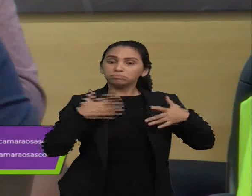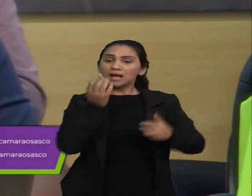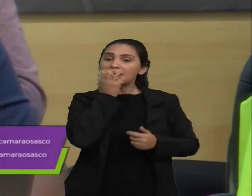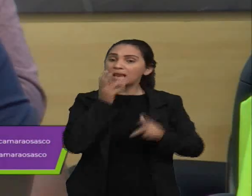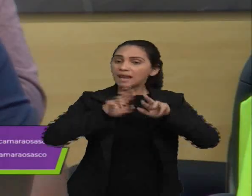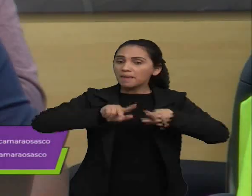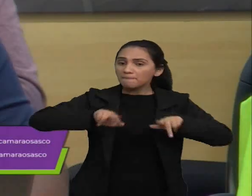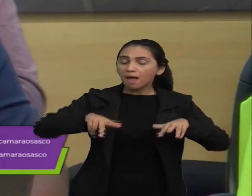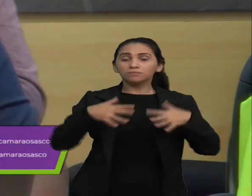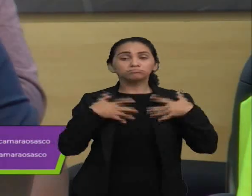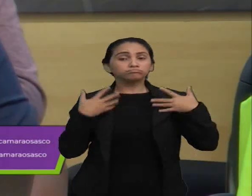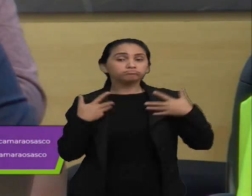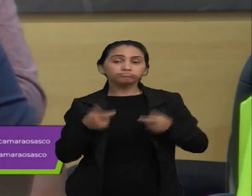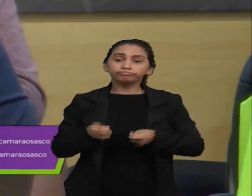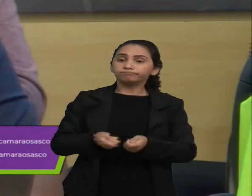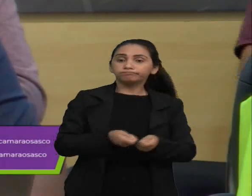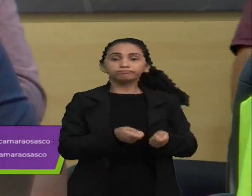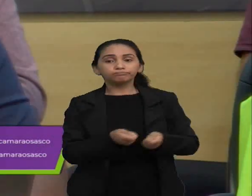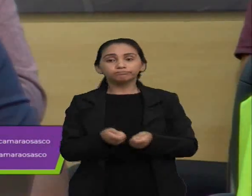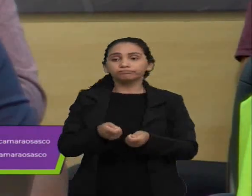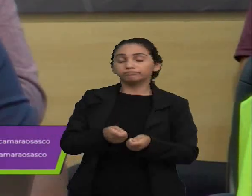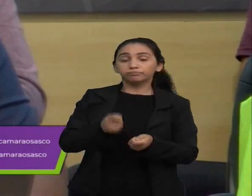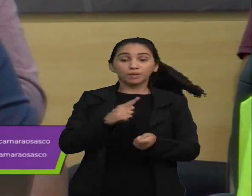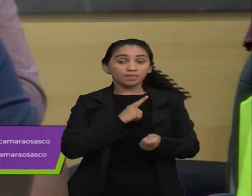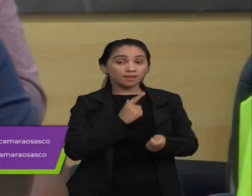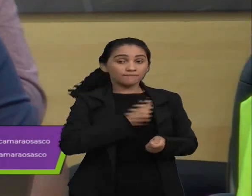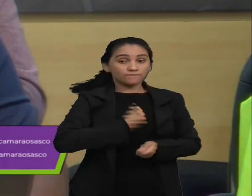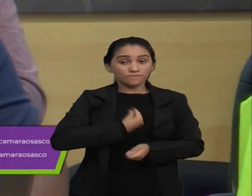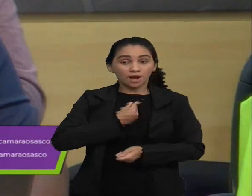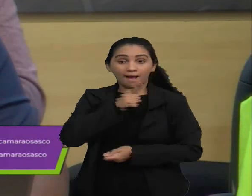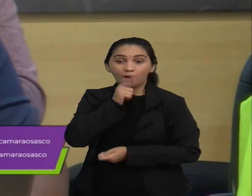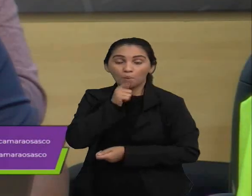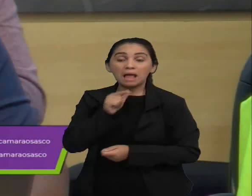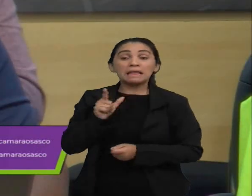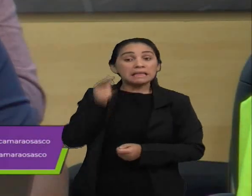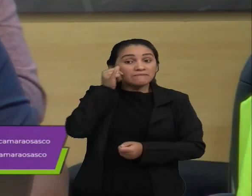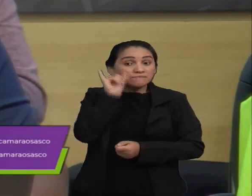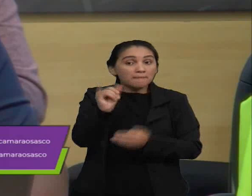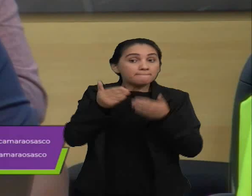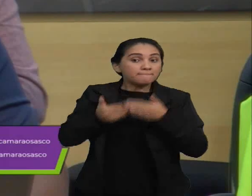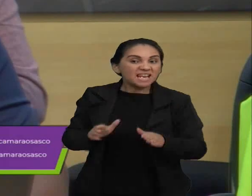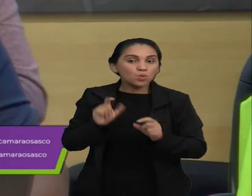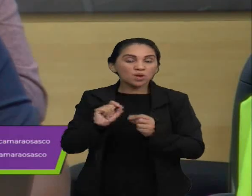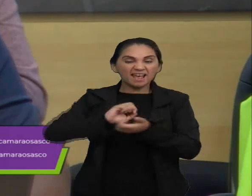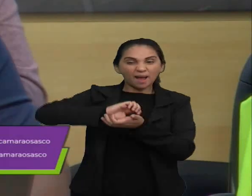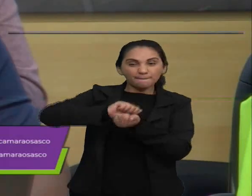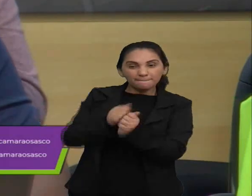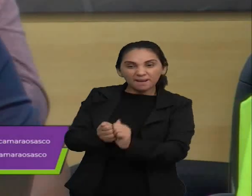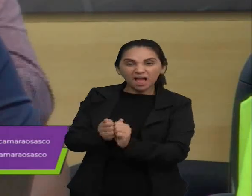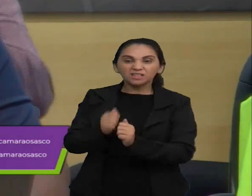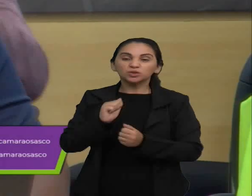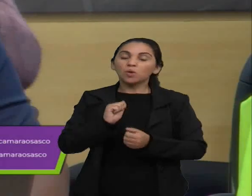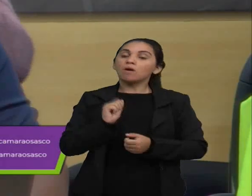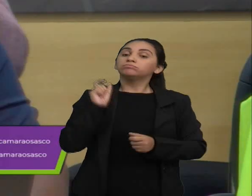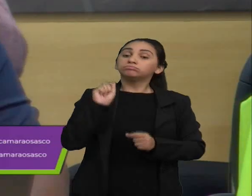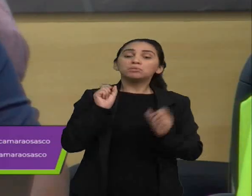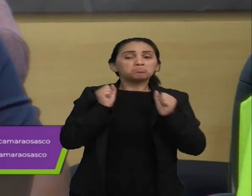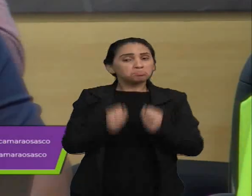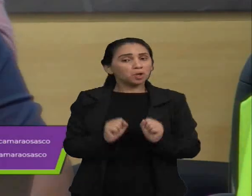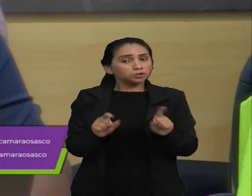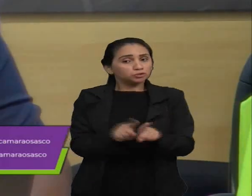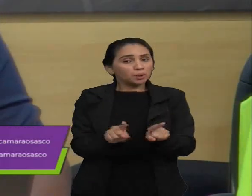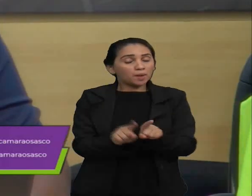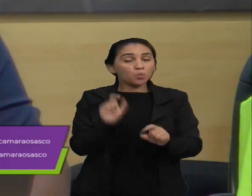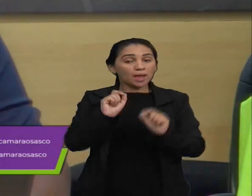de estimação, estimula o consumo da água, diminui o desperdício de garrafas práticas e possibilitam